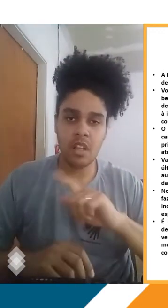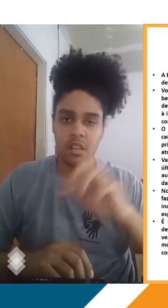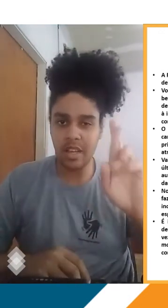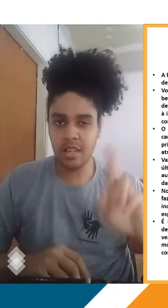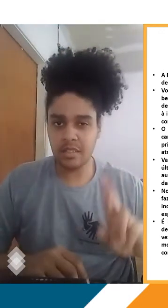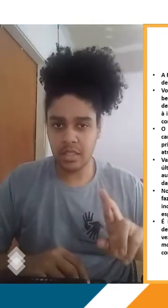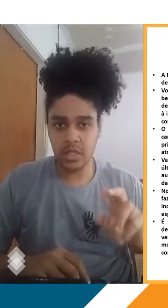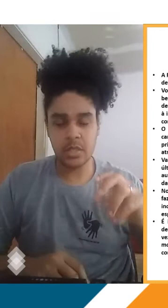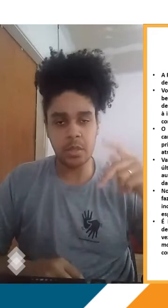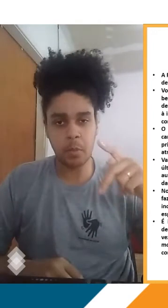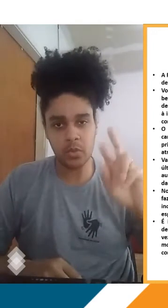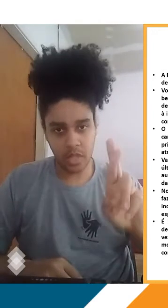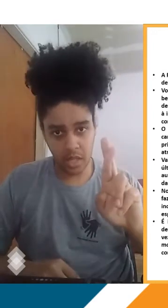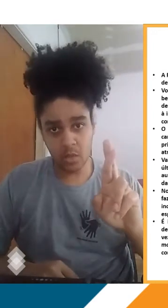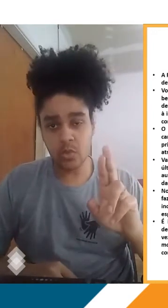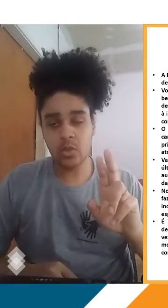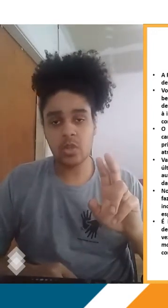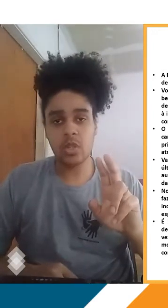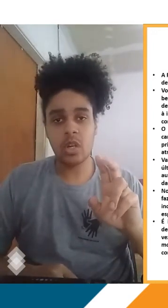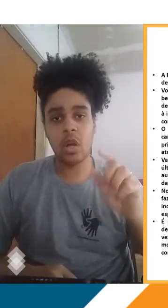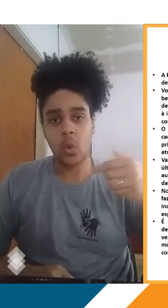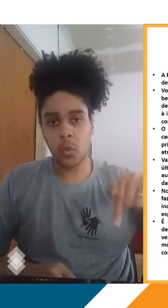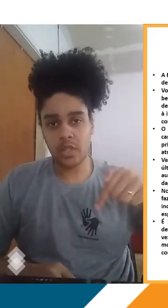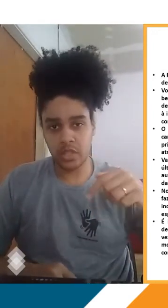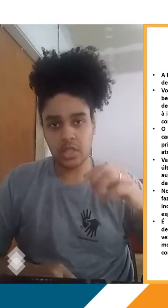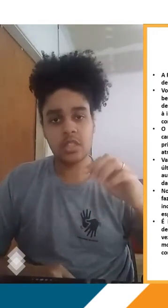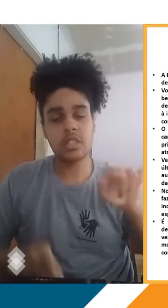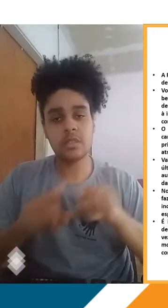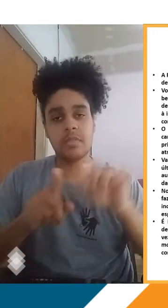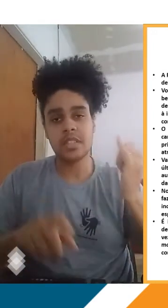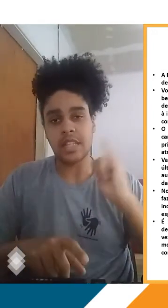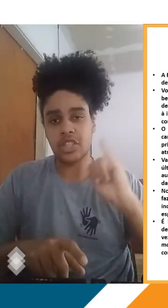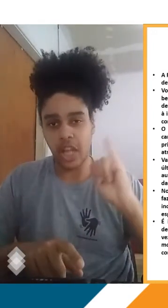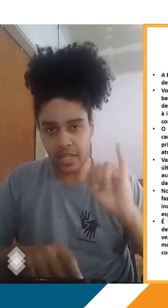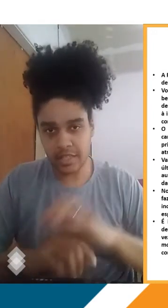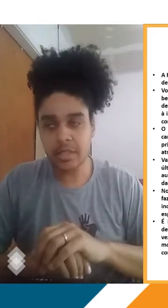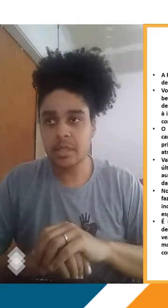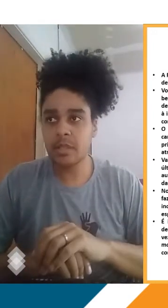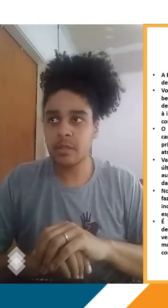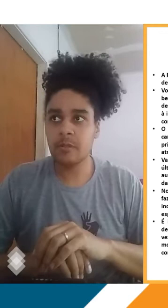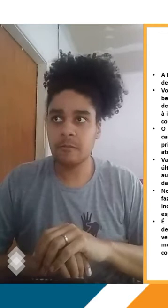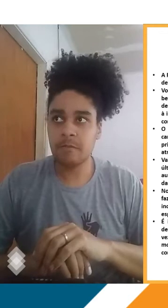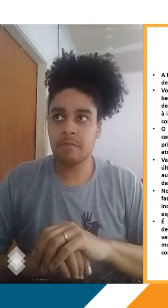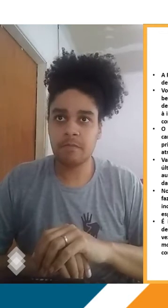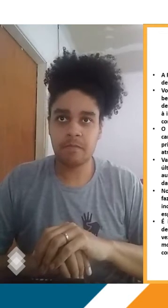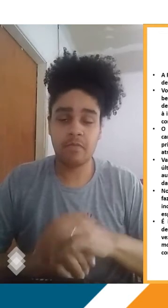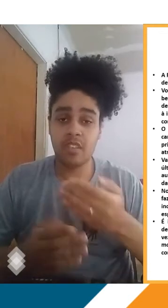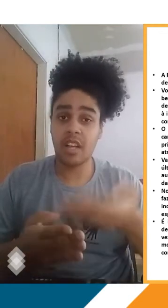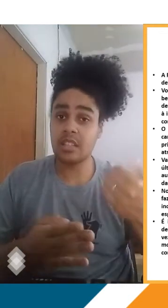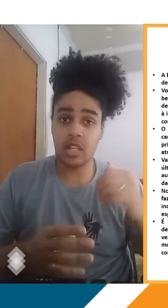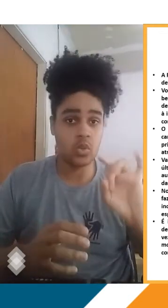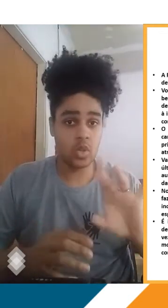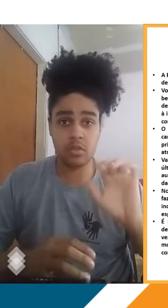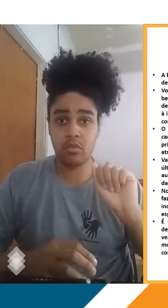de Resende, Porto Real, Coatis e Itatiaia, gerando muitos empregos, e é considerada a segunda maior do país, ficando atrás apenas